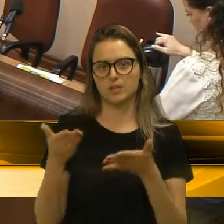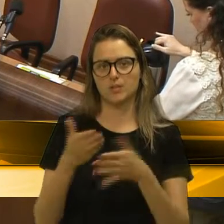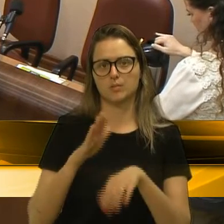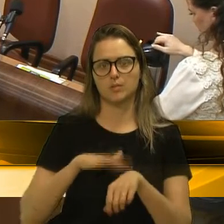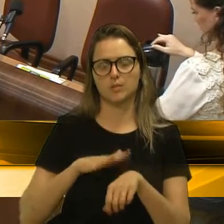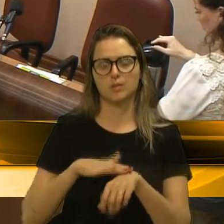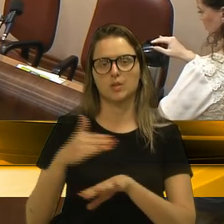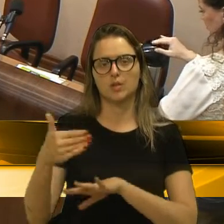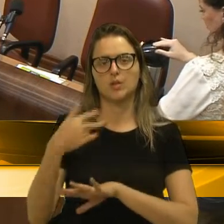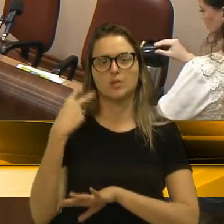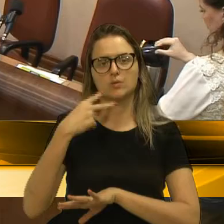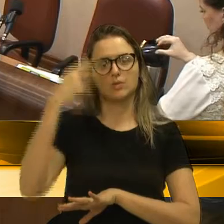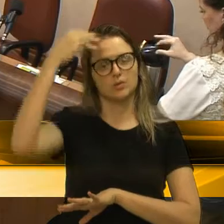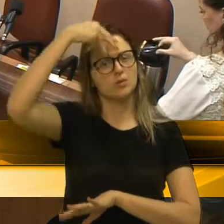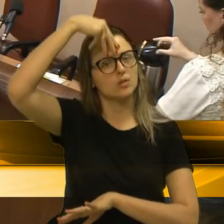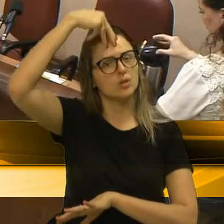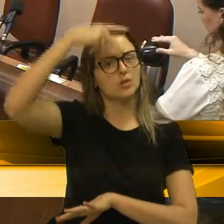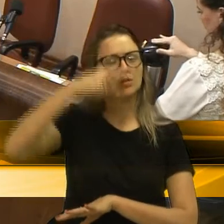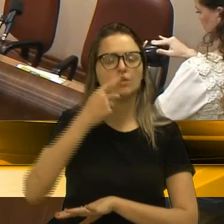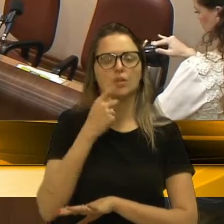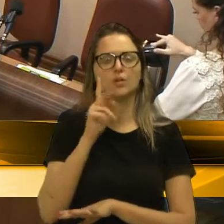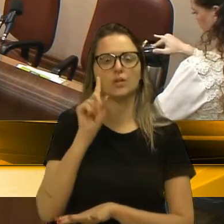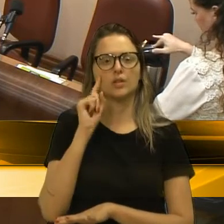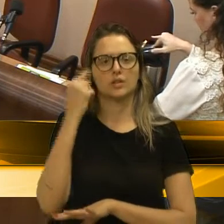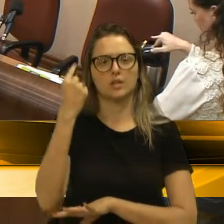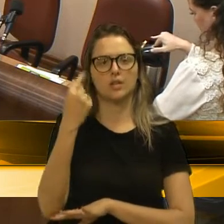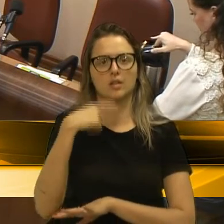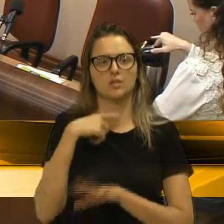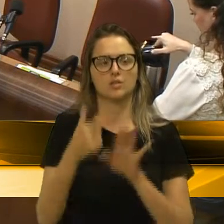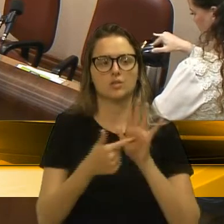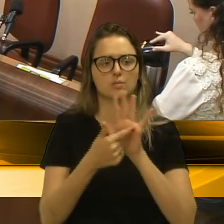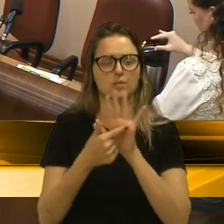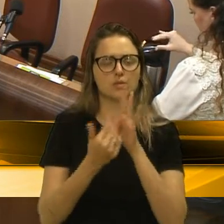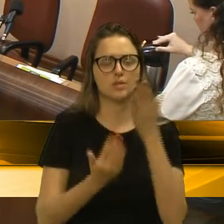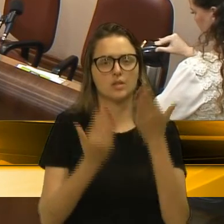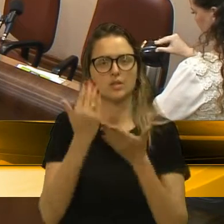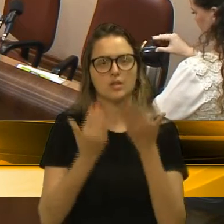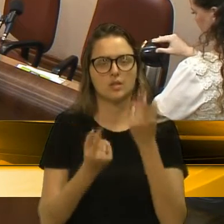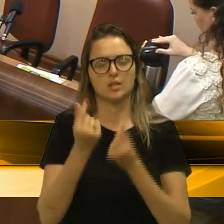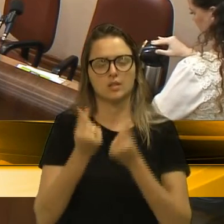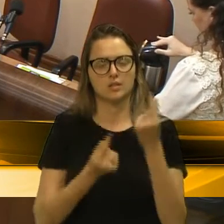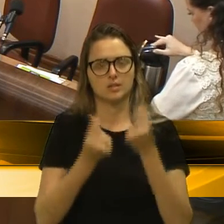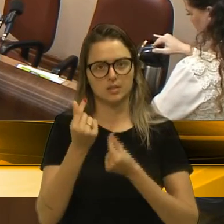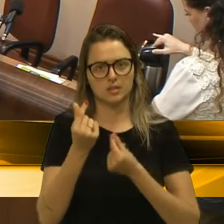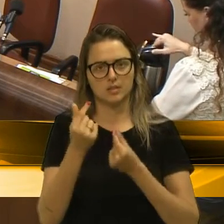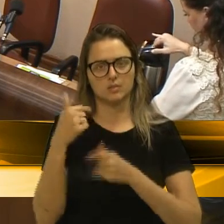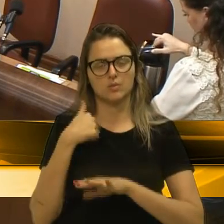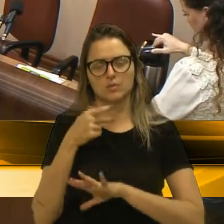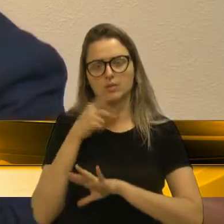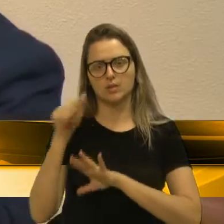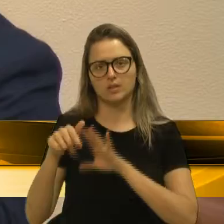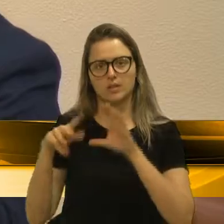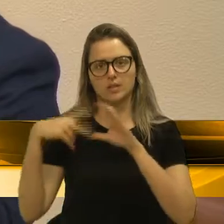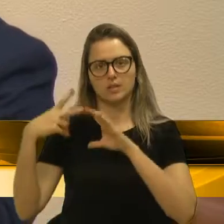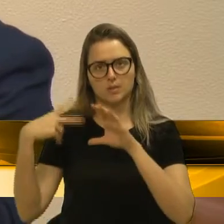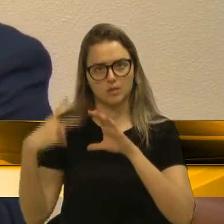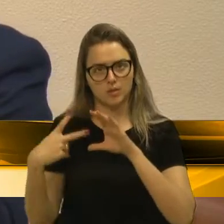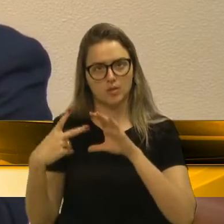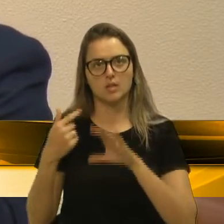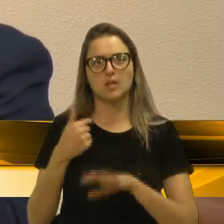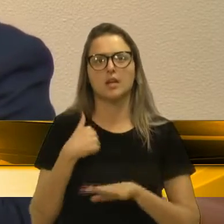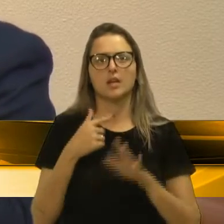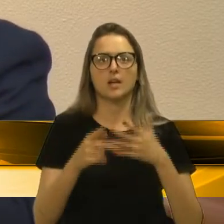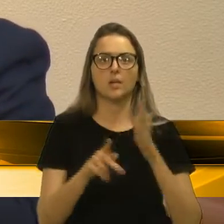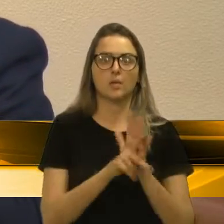quando o vereador Kiko falou dessa ideia de fazer uma lei para transmissões de licitações, tanto aqui na Câmara como no Executivo, era para o Executivo,